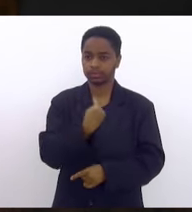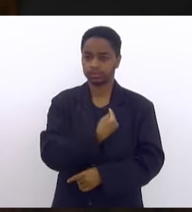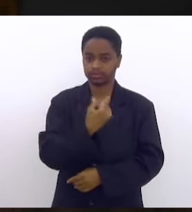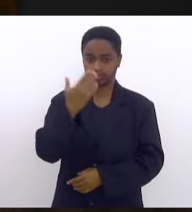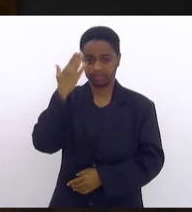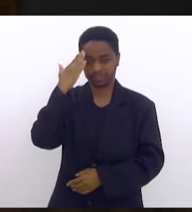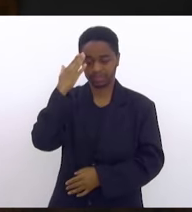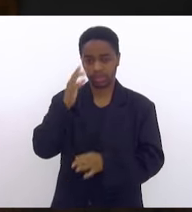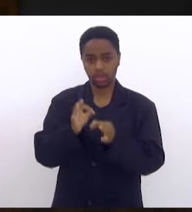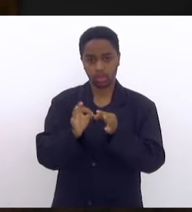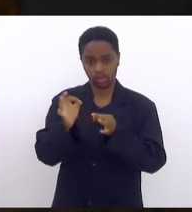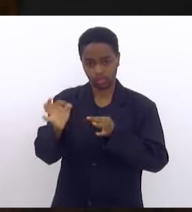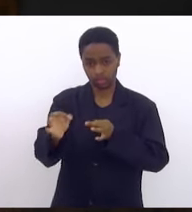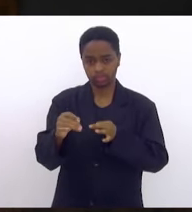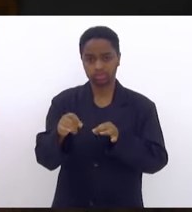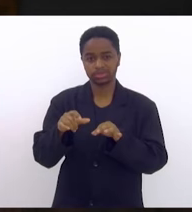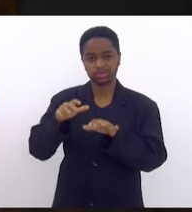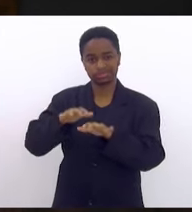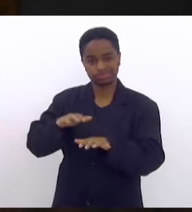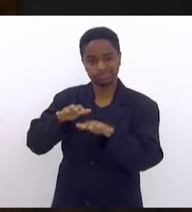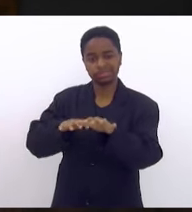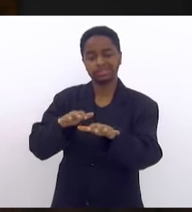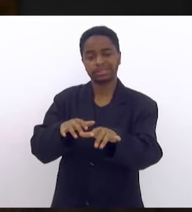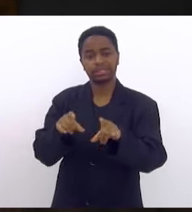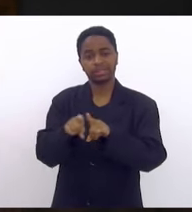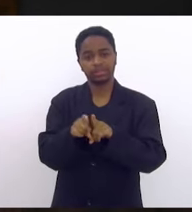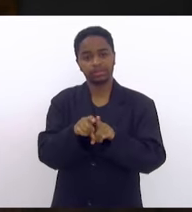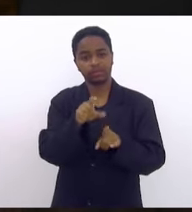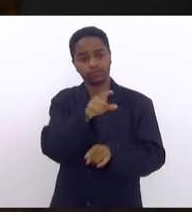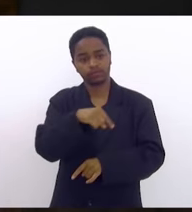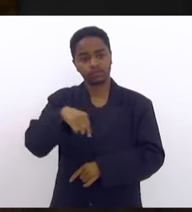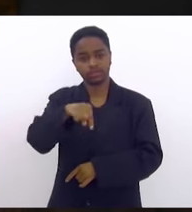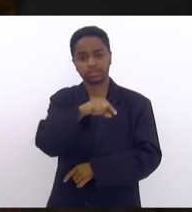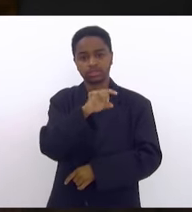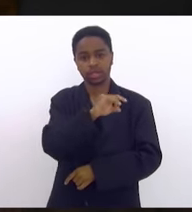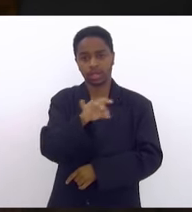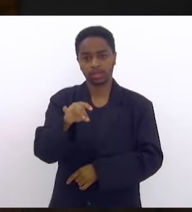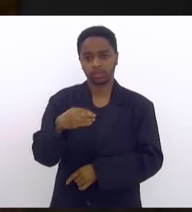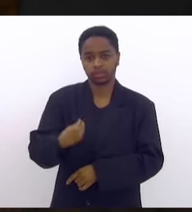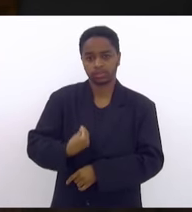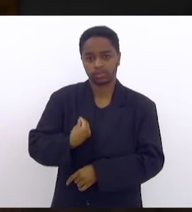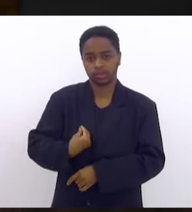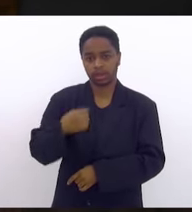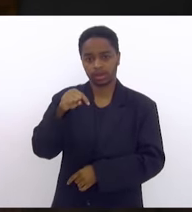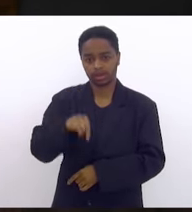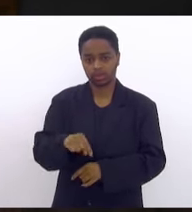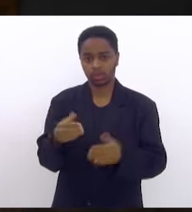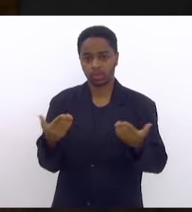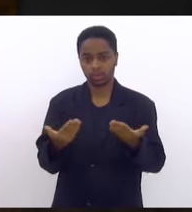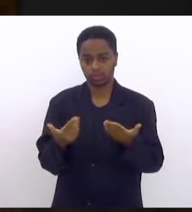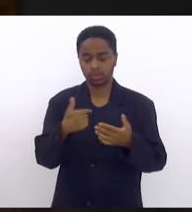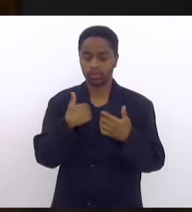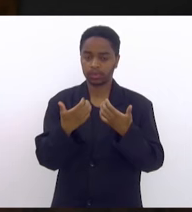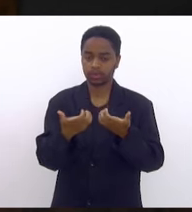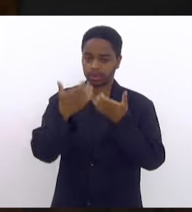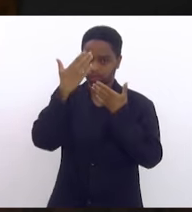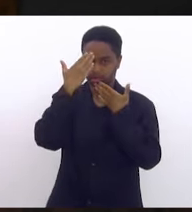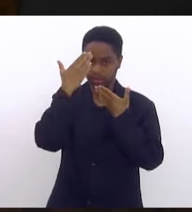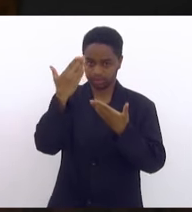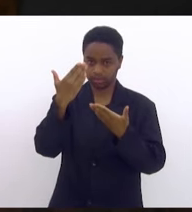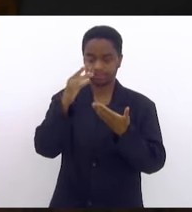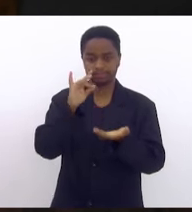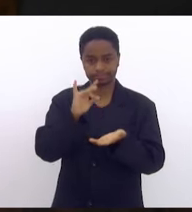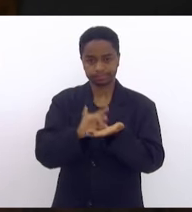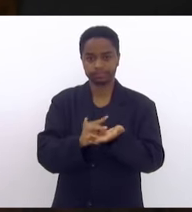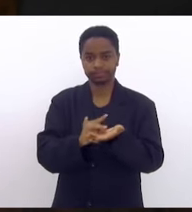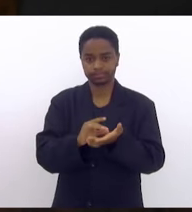é distante, né, trânsito, e cada um de vocês que vieram aqui hoje, eu queria muito agradecer do